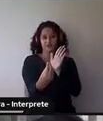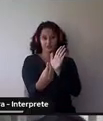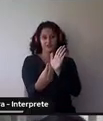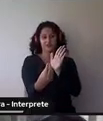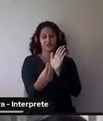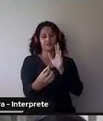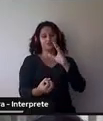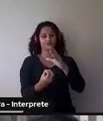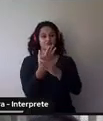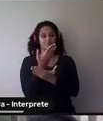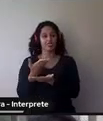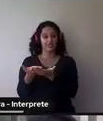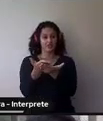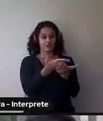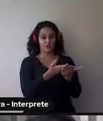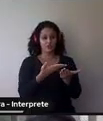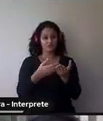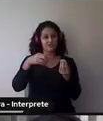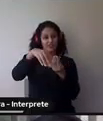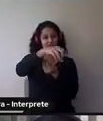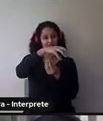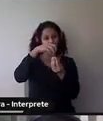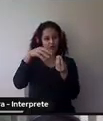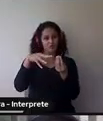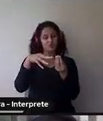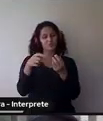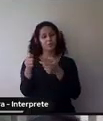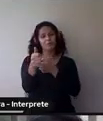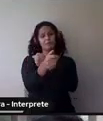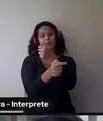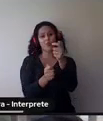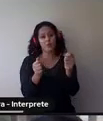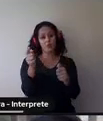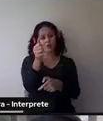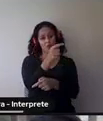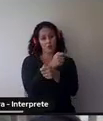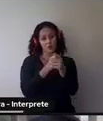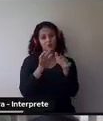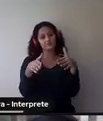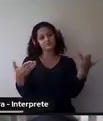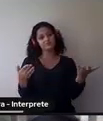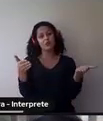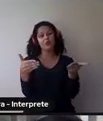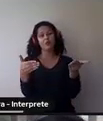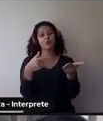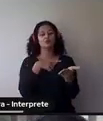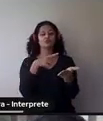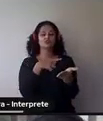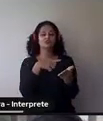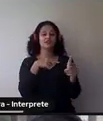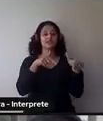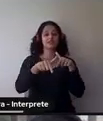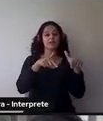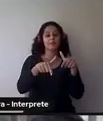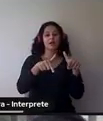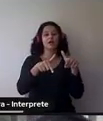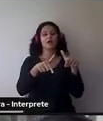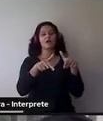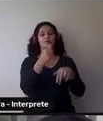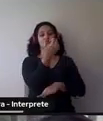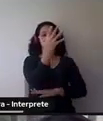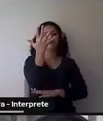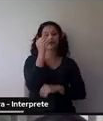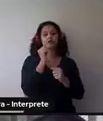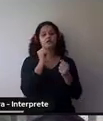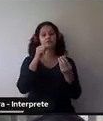são escassos, então a gente atualmente encontra trabalhos com plantas, fungos, e